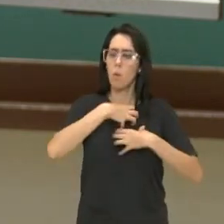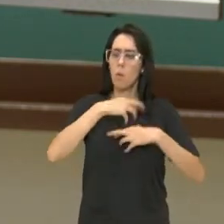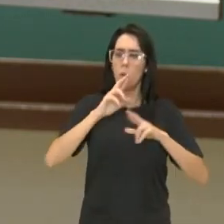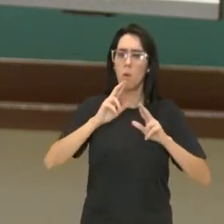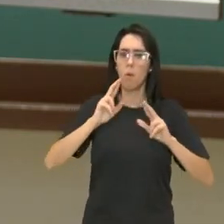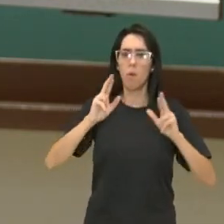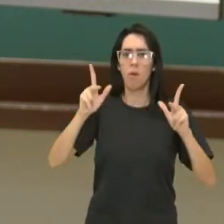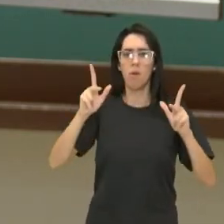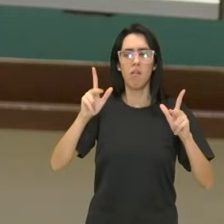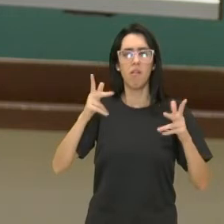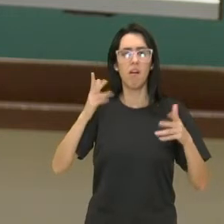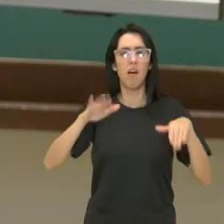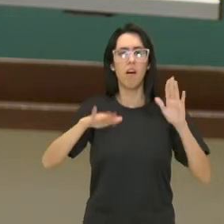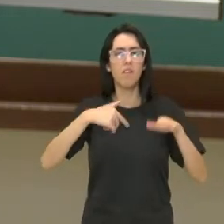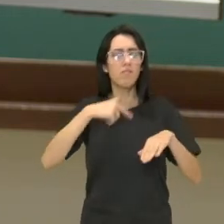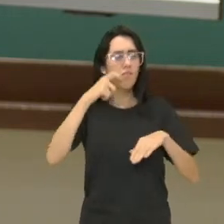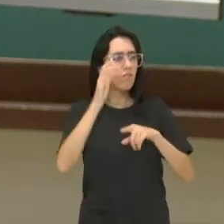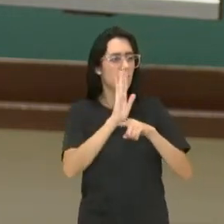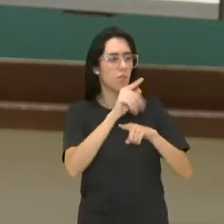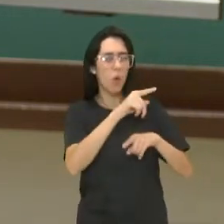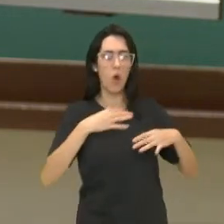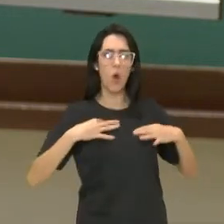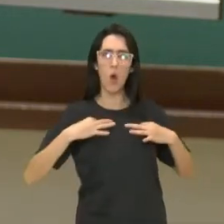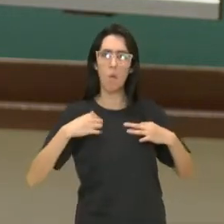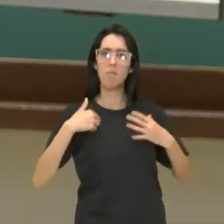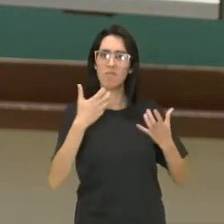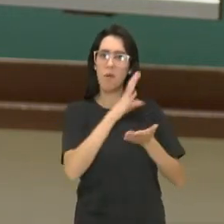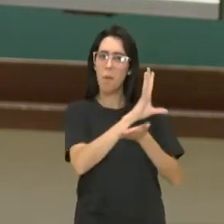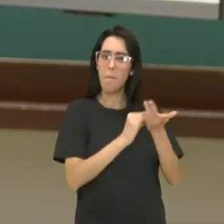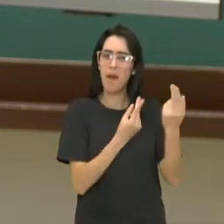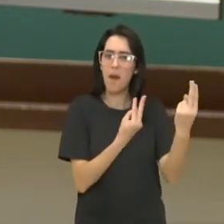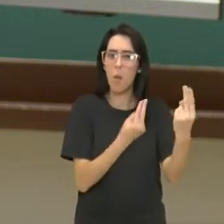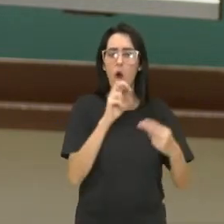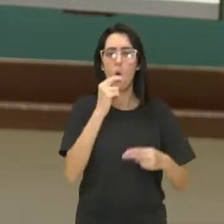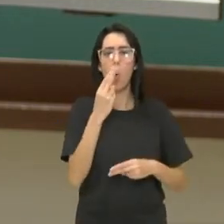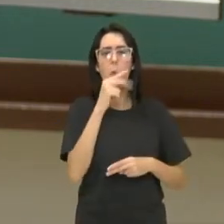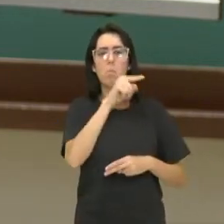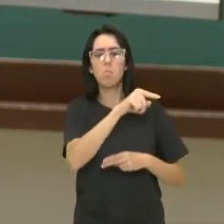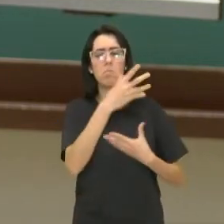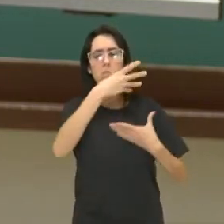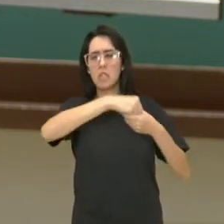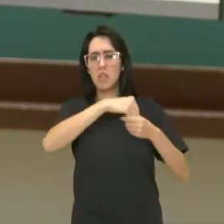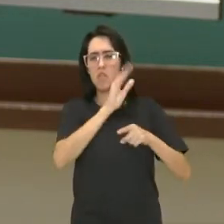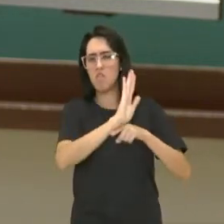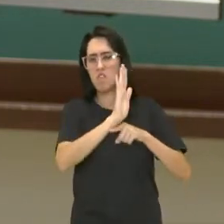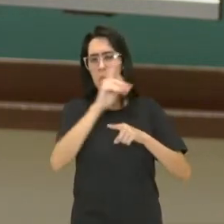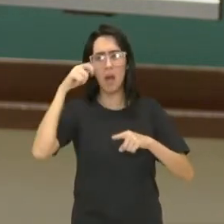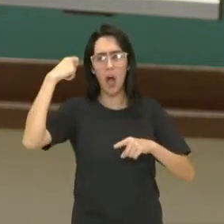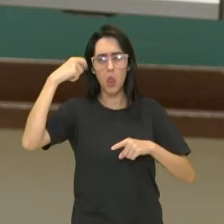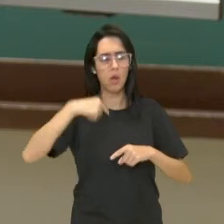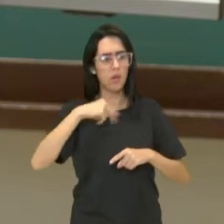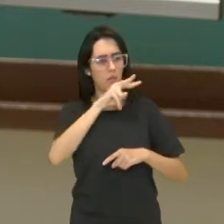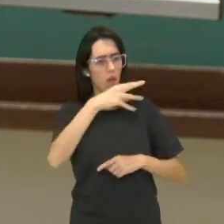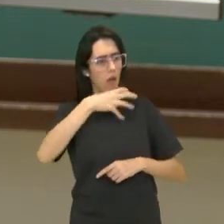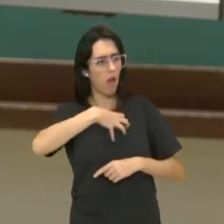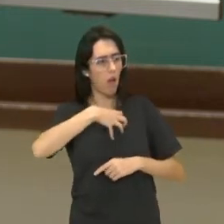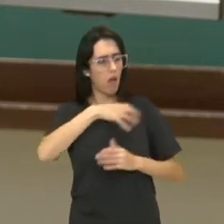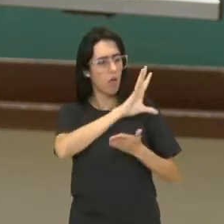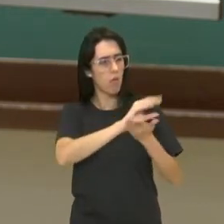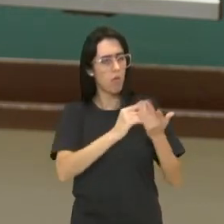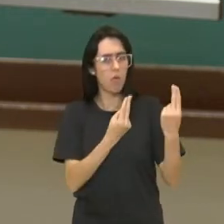roupa, puxa, eu gostei daquela roupa. Ou uma atitude de um personagem, ou mostra uma realidade que